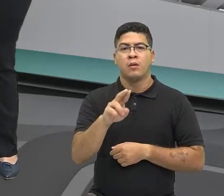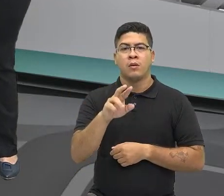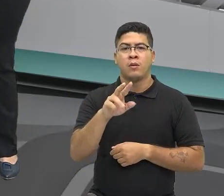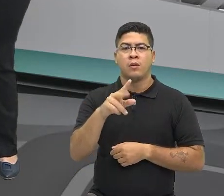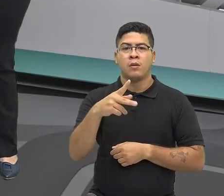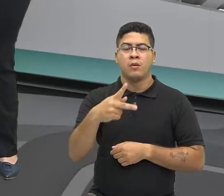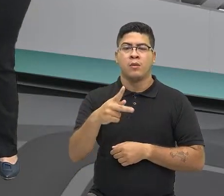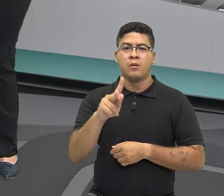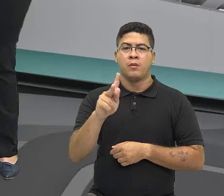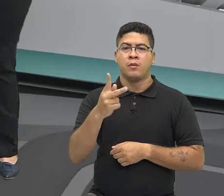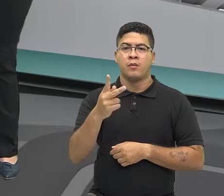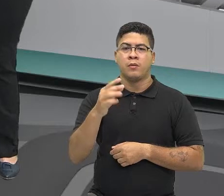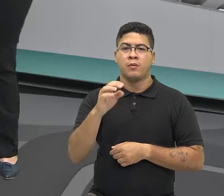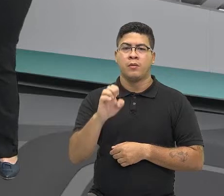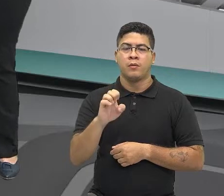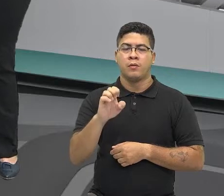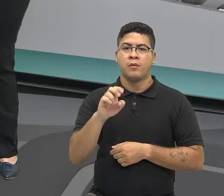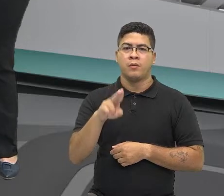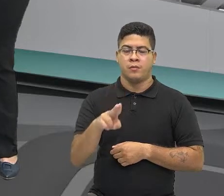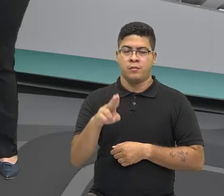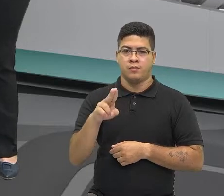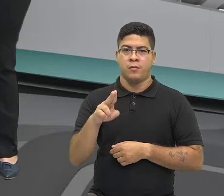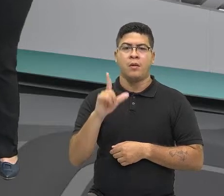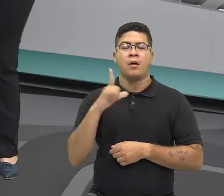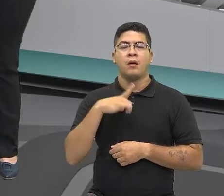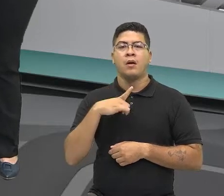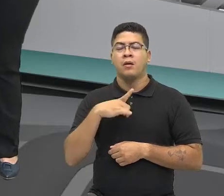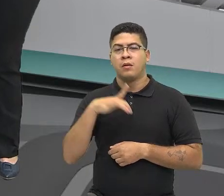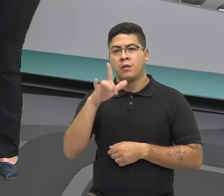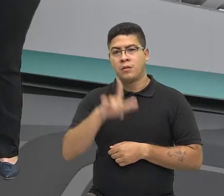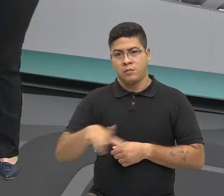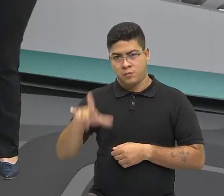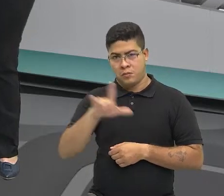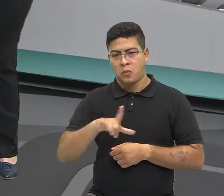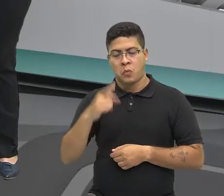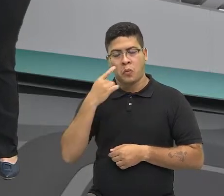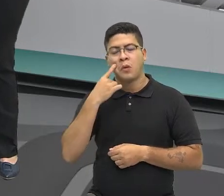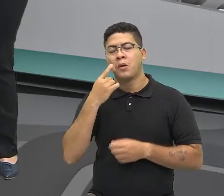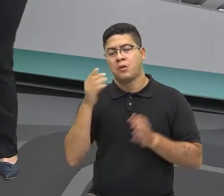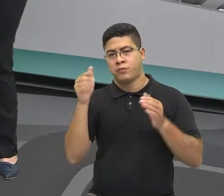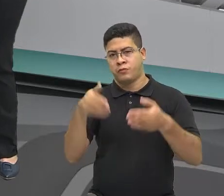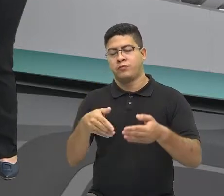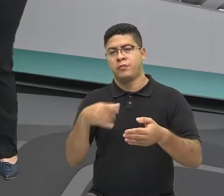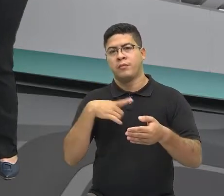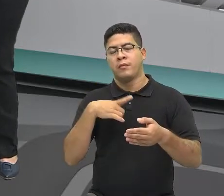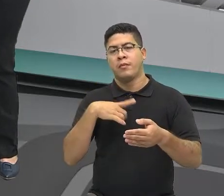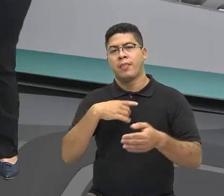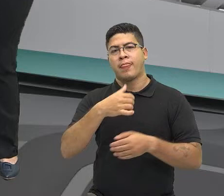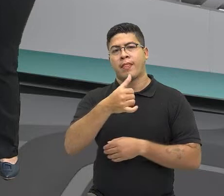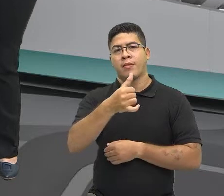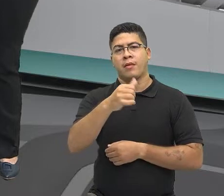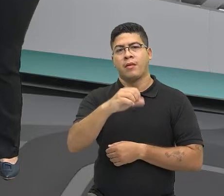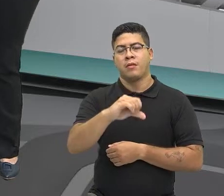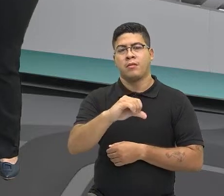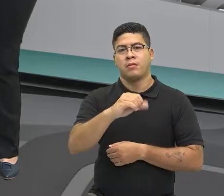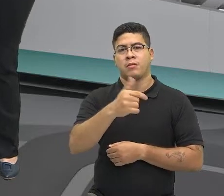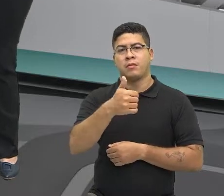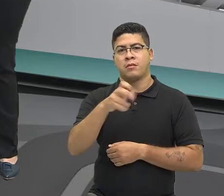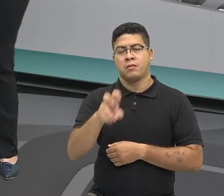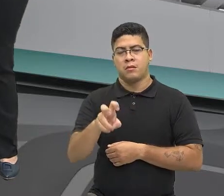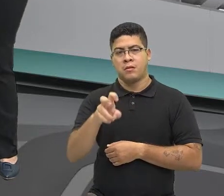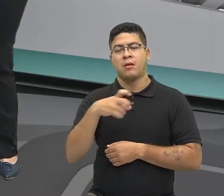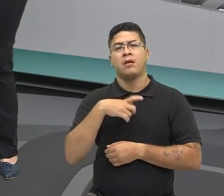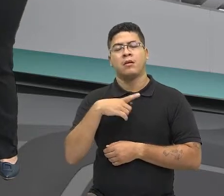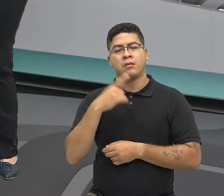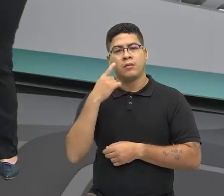revista trimestral de literatura em 1915, feita com a colaboração de Fernando Pessoa, Mário